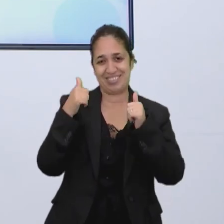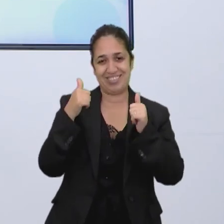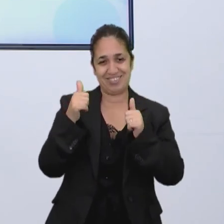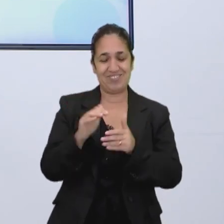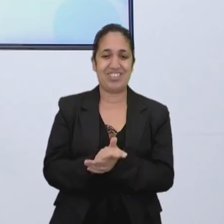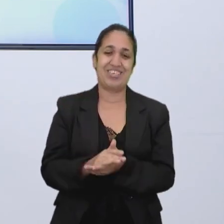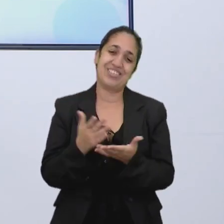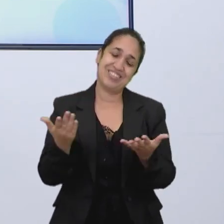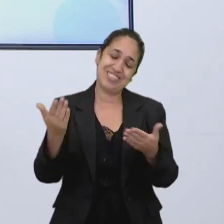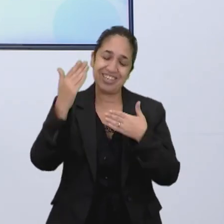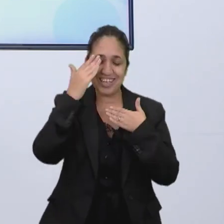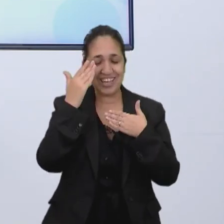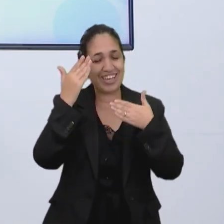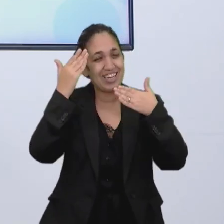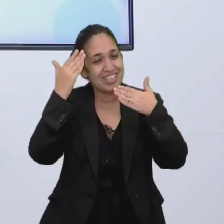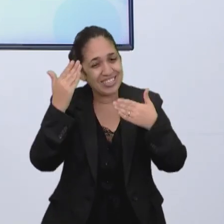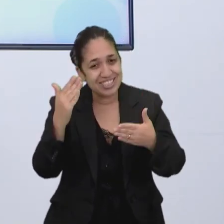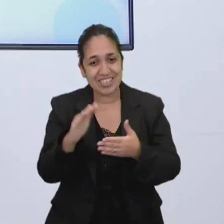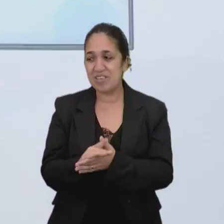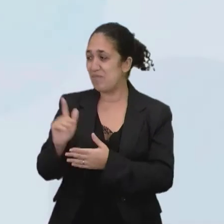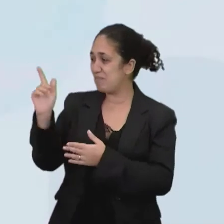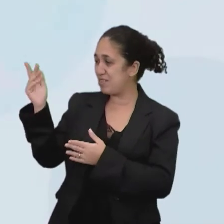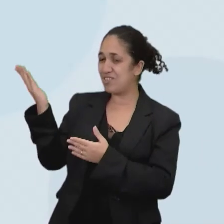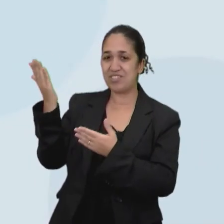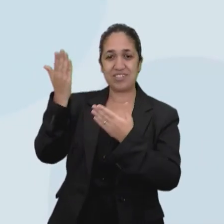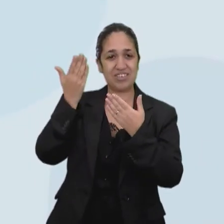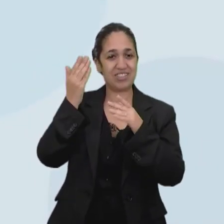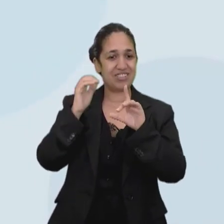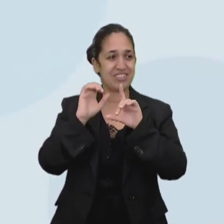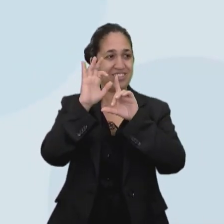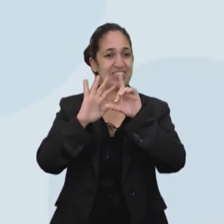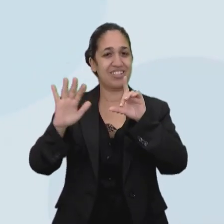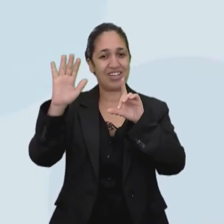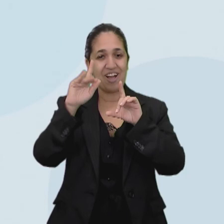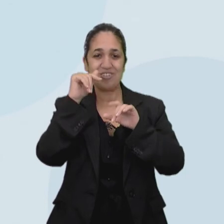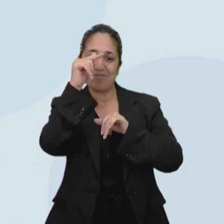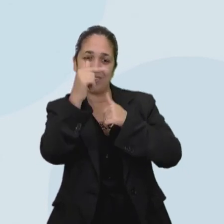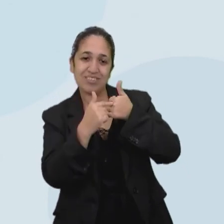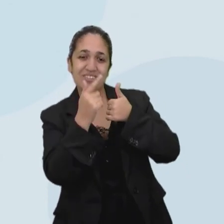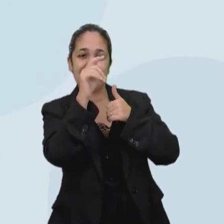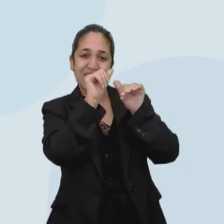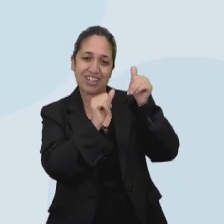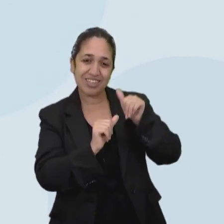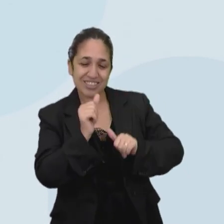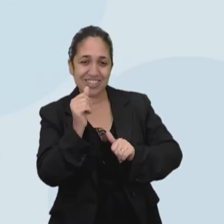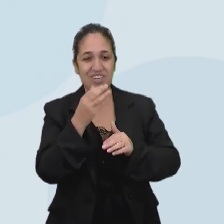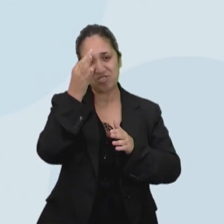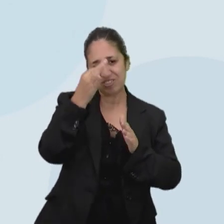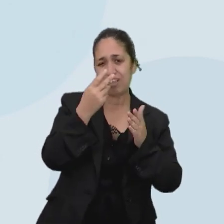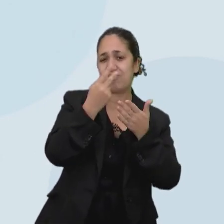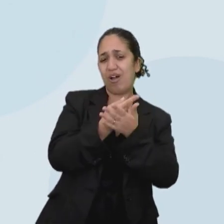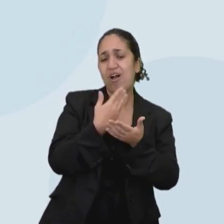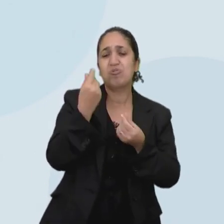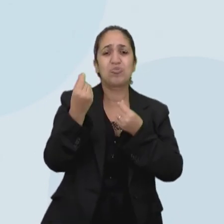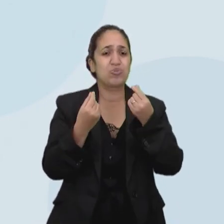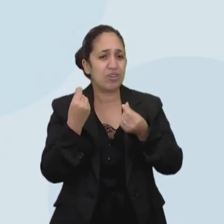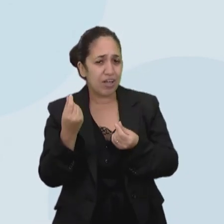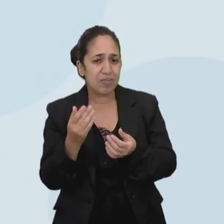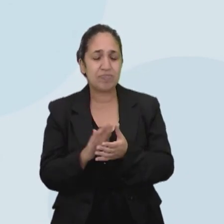Já deixo o meu agradecimento, vou pedir para o nosso diretor colocar o QR Code para vocês fazerem análise da nossa aula, o que deu certo, deu errado, o que a gente pode